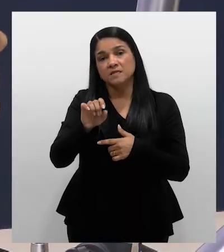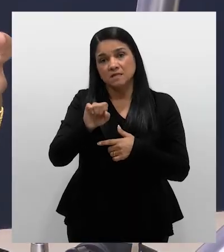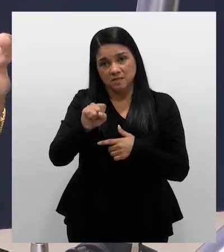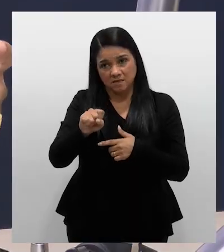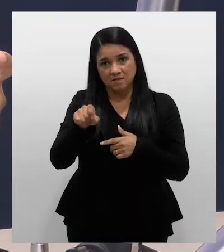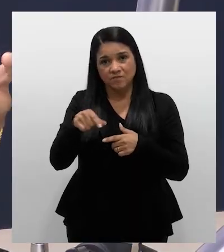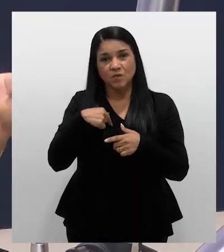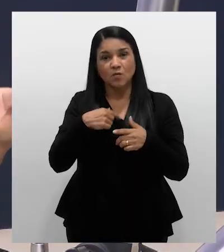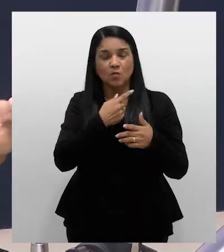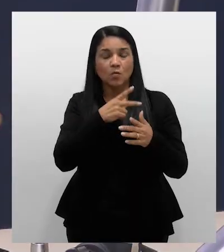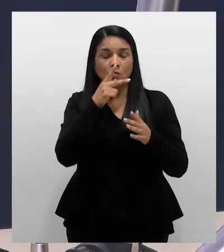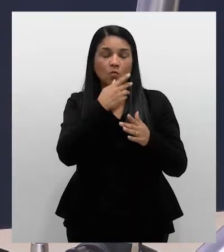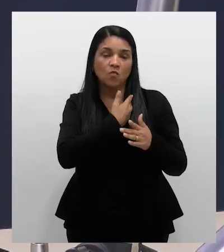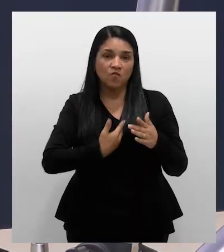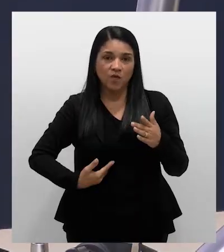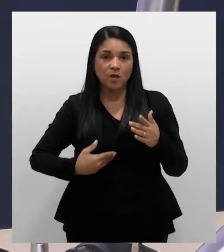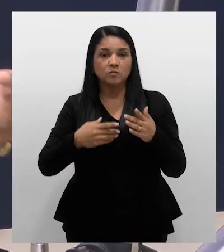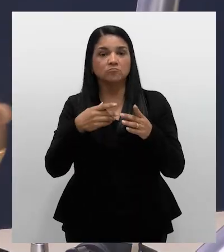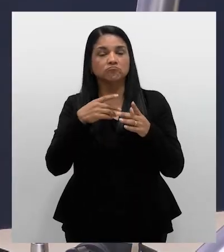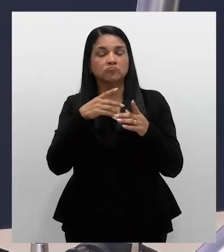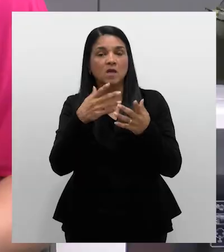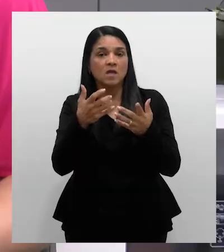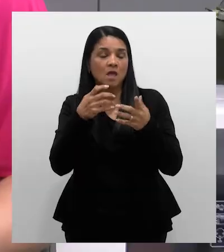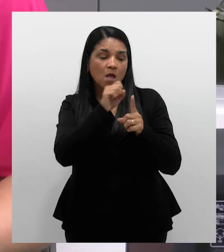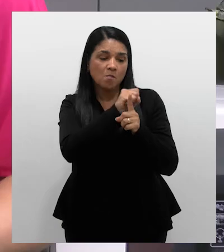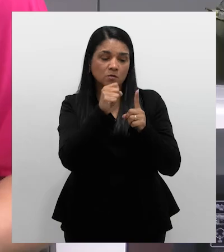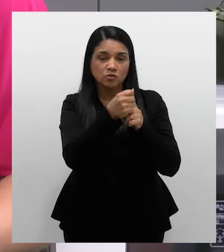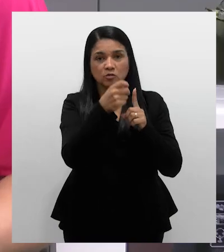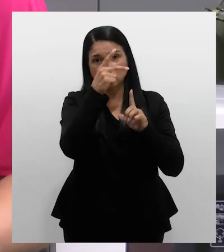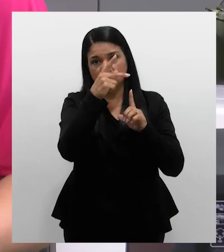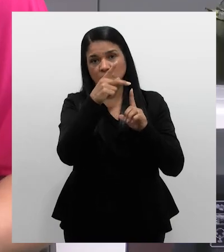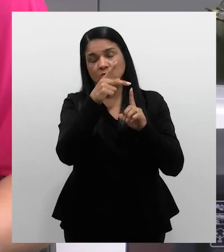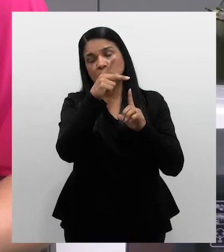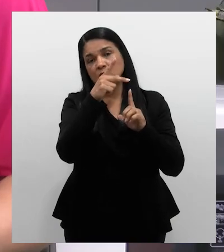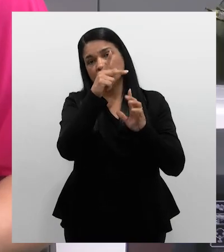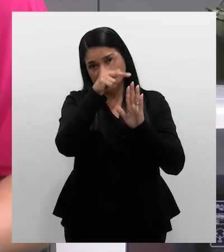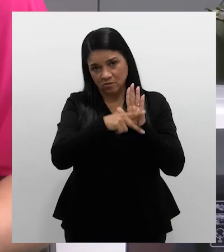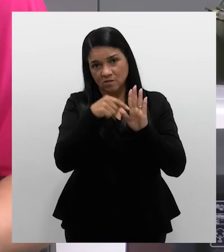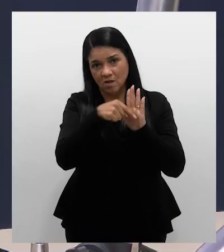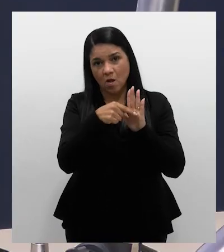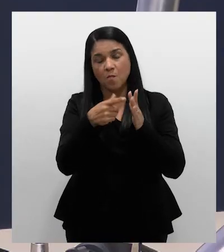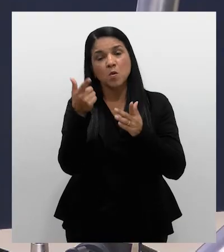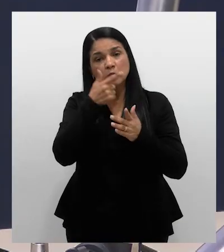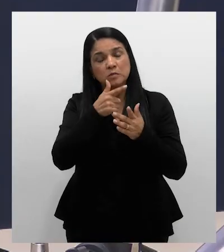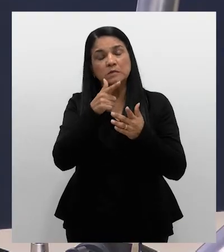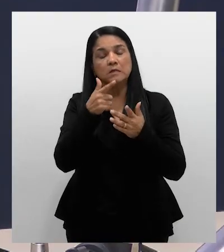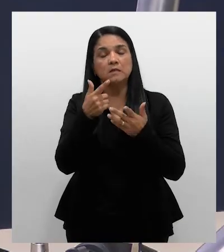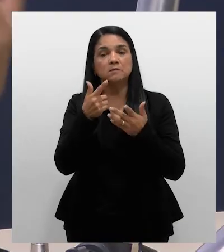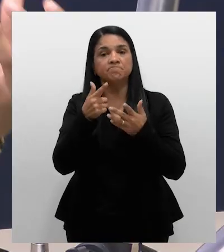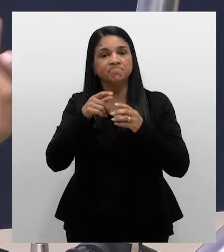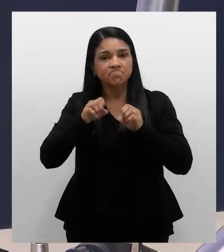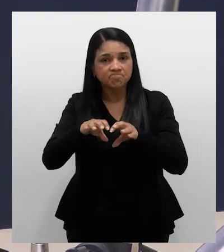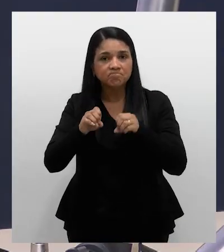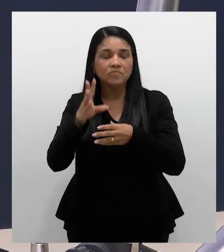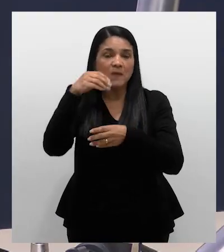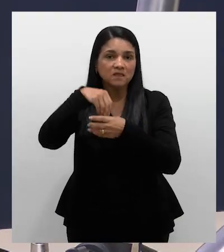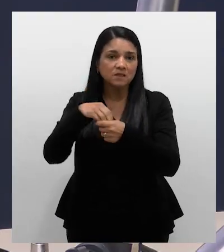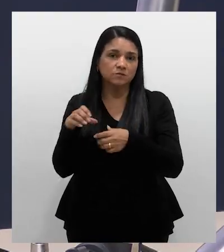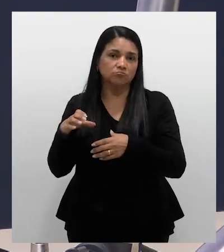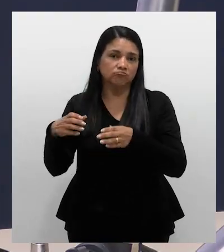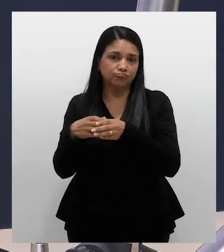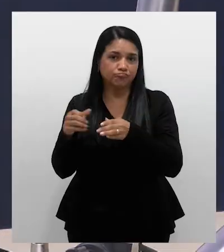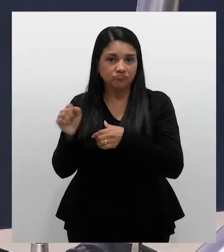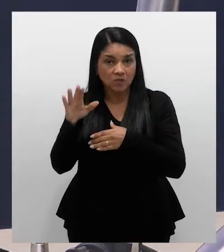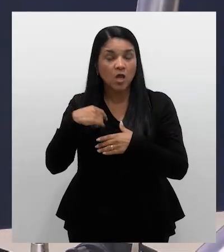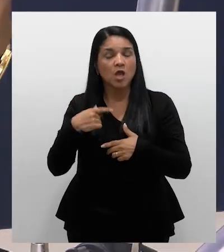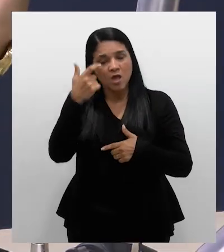mesmo. O governo ele conta com esses projetos sociais para levar aquilo que ele não consegue fazer. Então, eu estou aprendendo muito sobre isso para